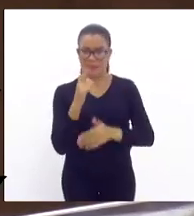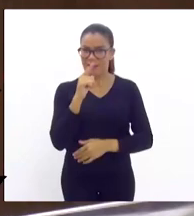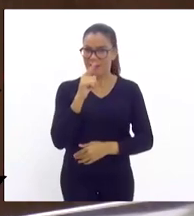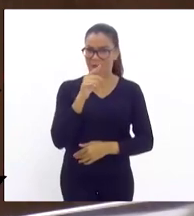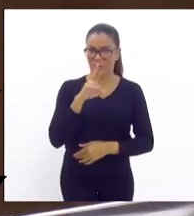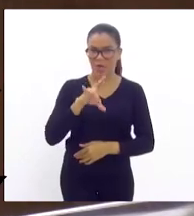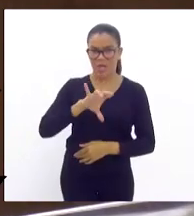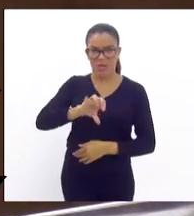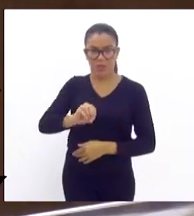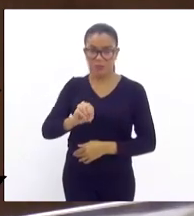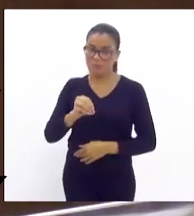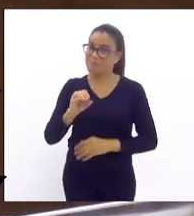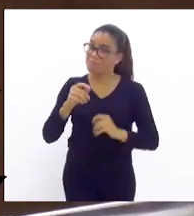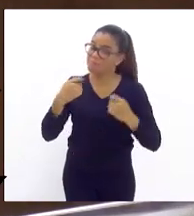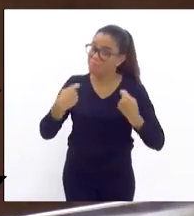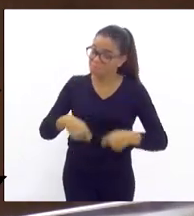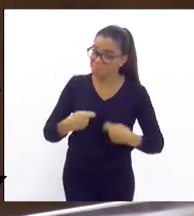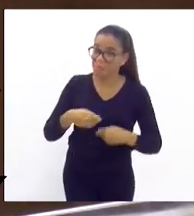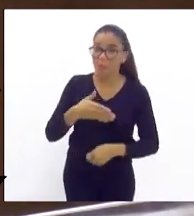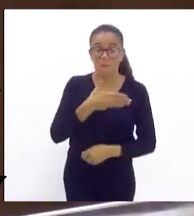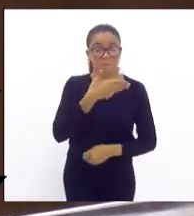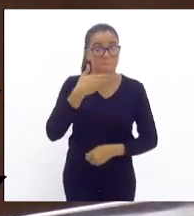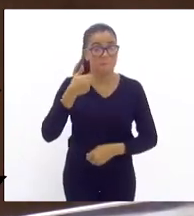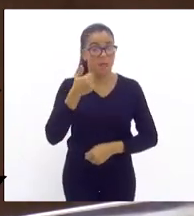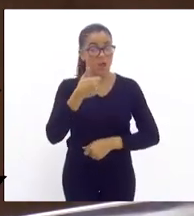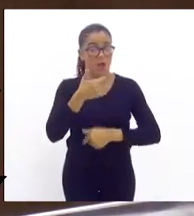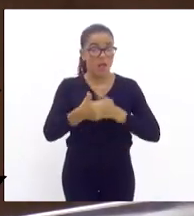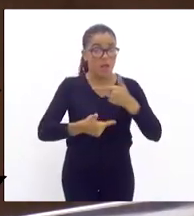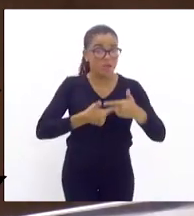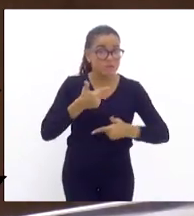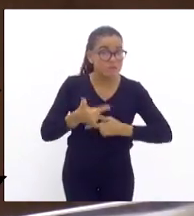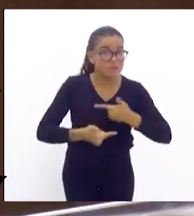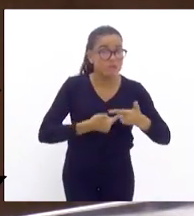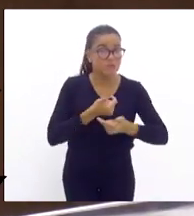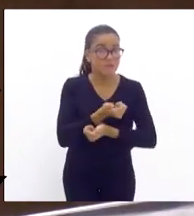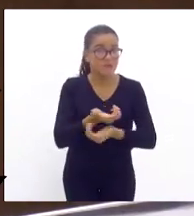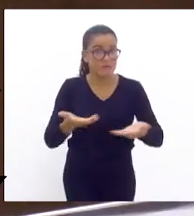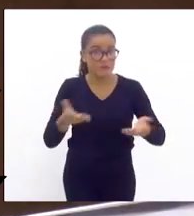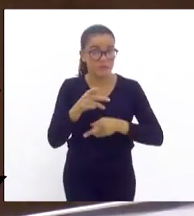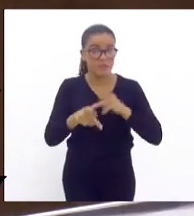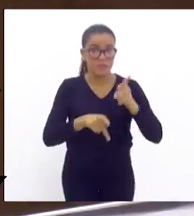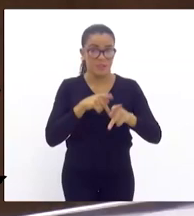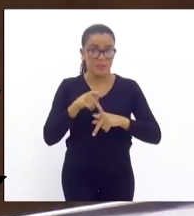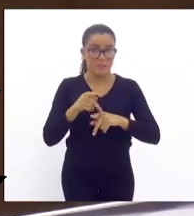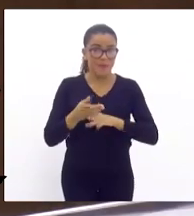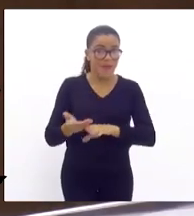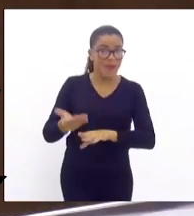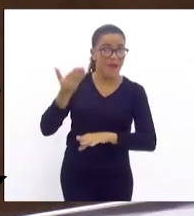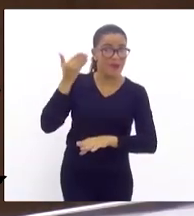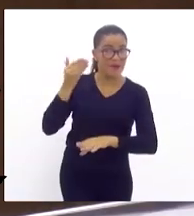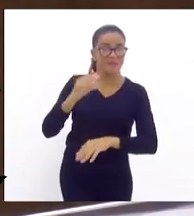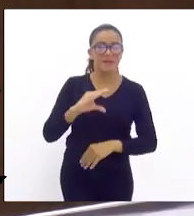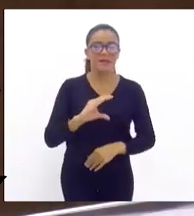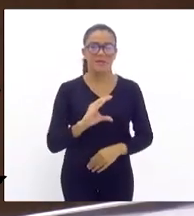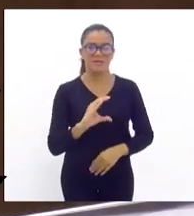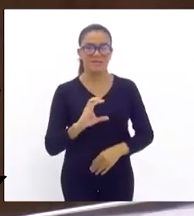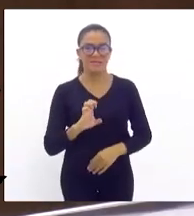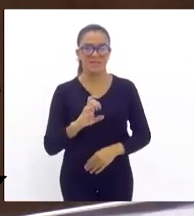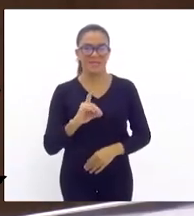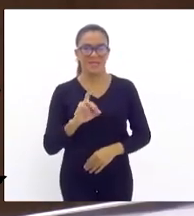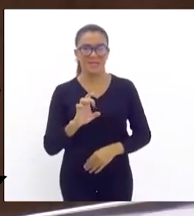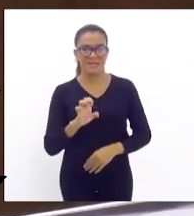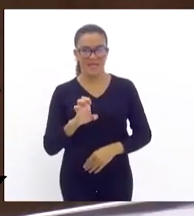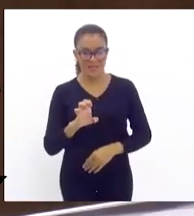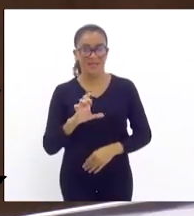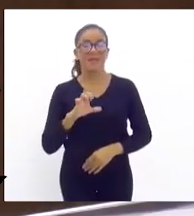melhorias de serviços, né? E o regulamento anterior, a SEDAI já era penalizada